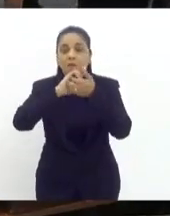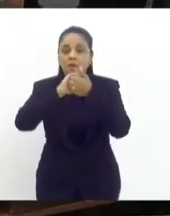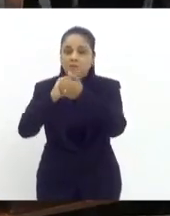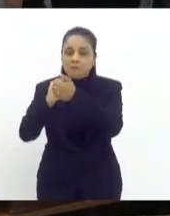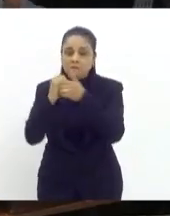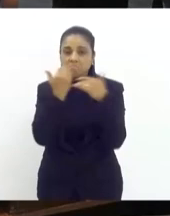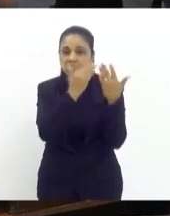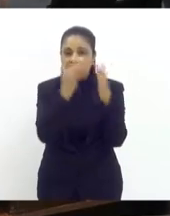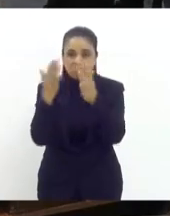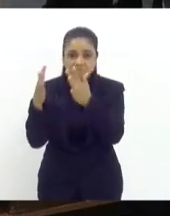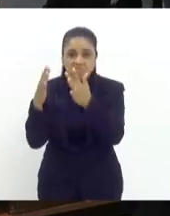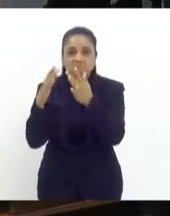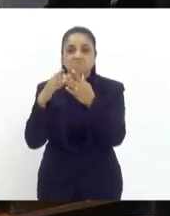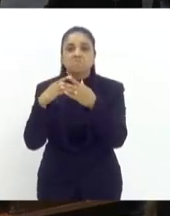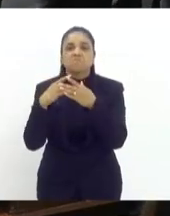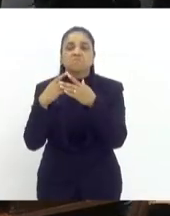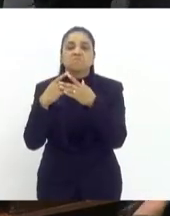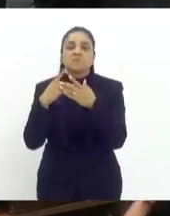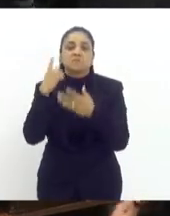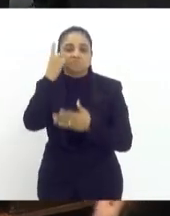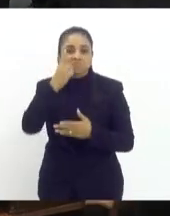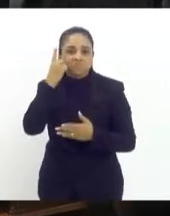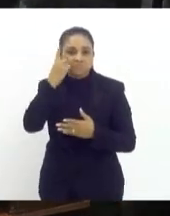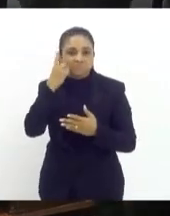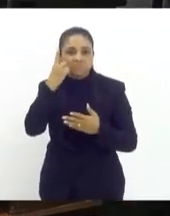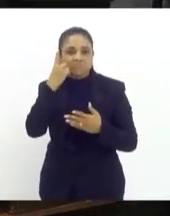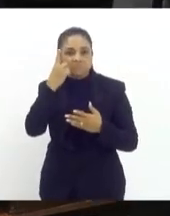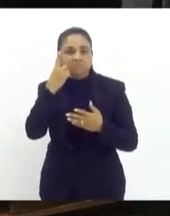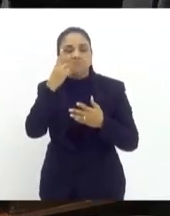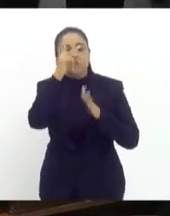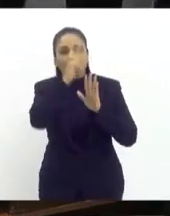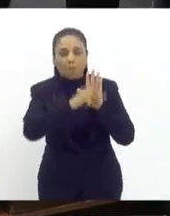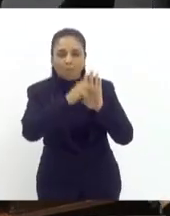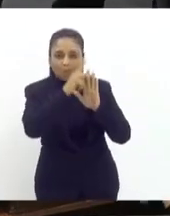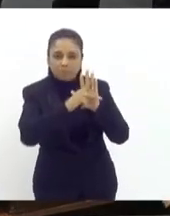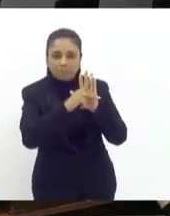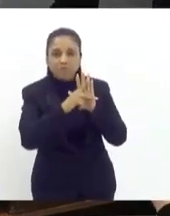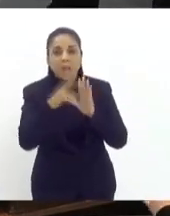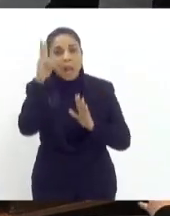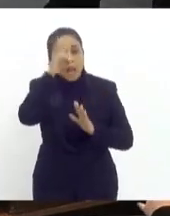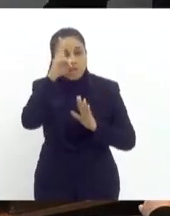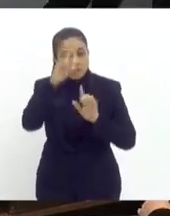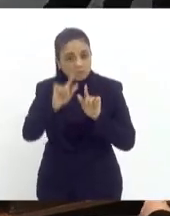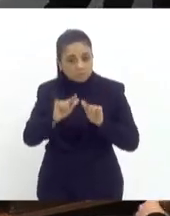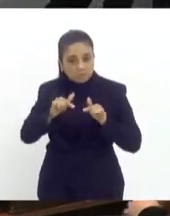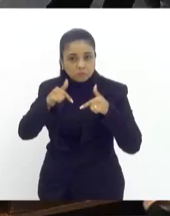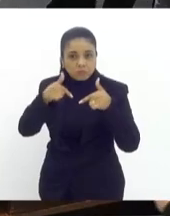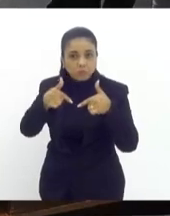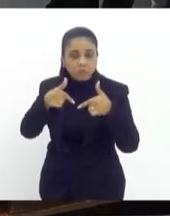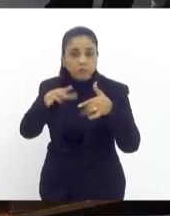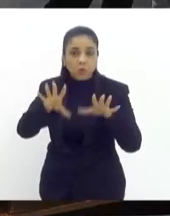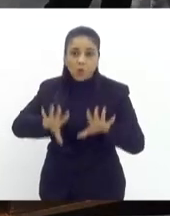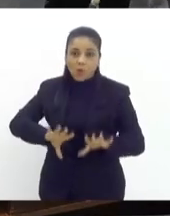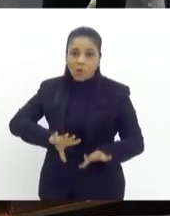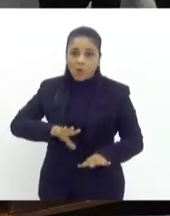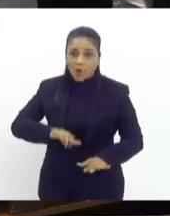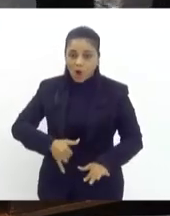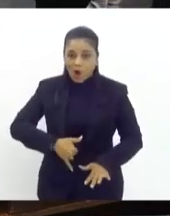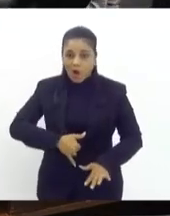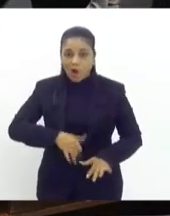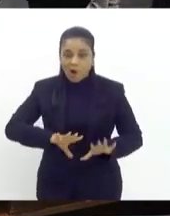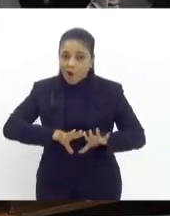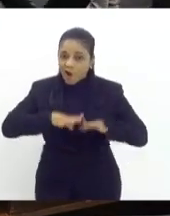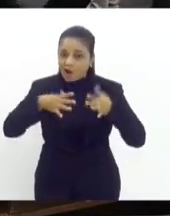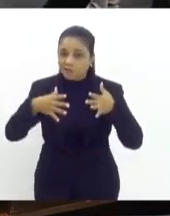os autores da proposição lembrando a atitude corajosa do Clube Vasco